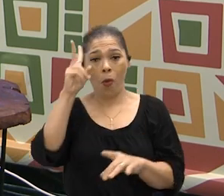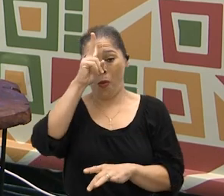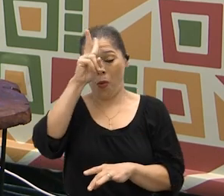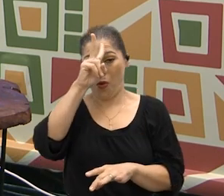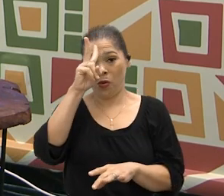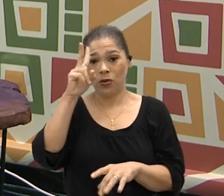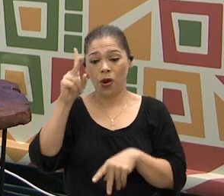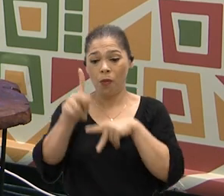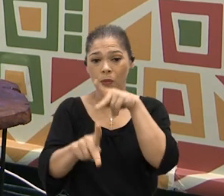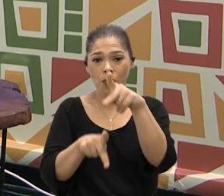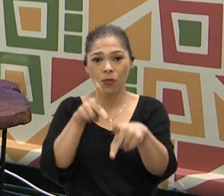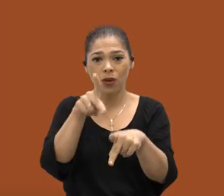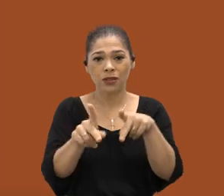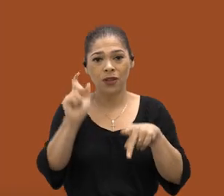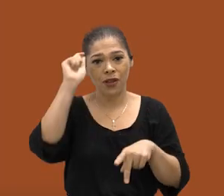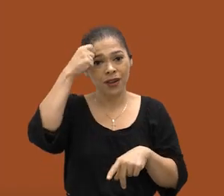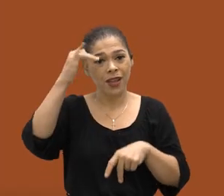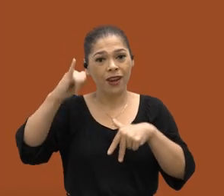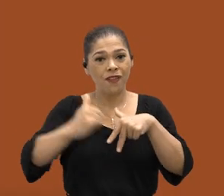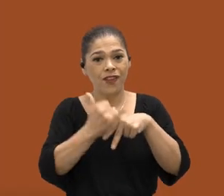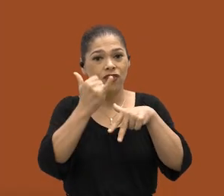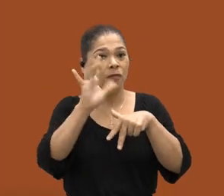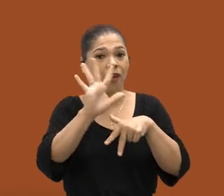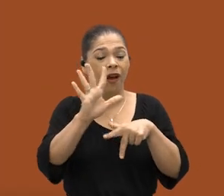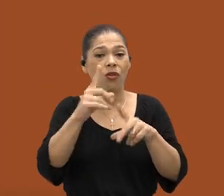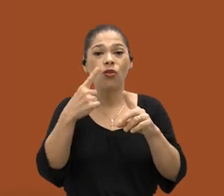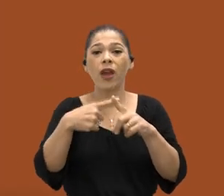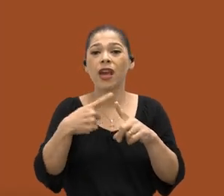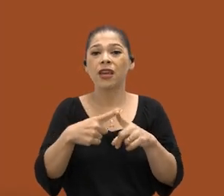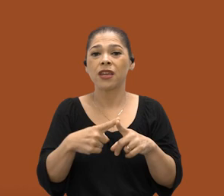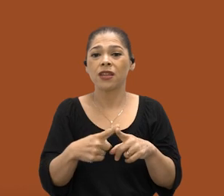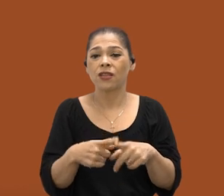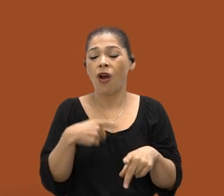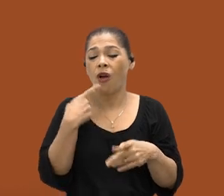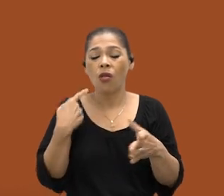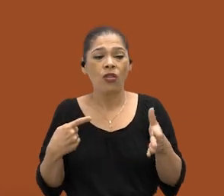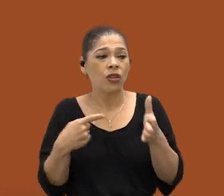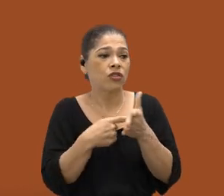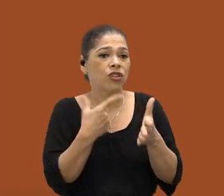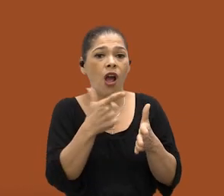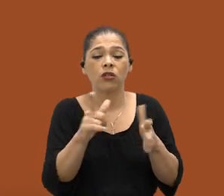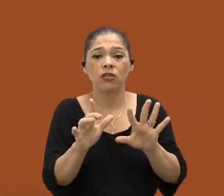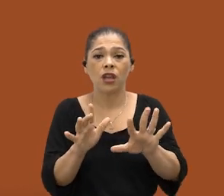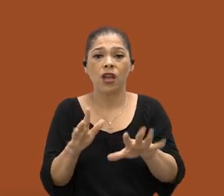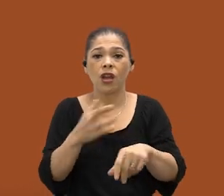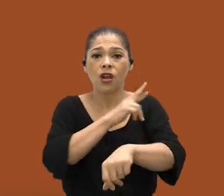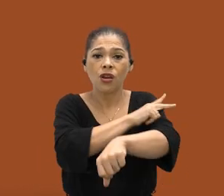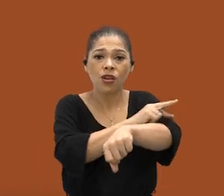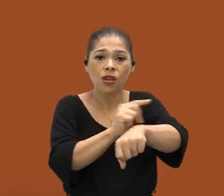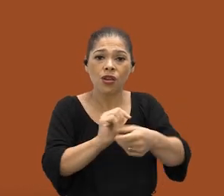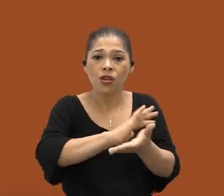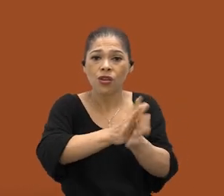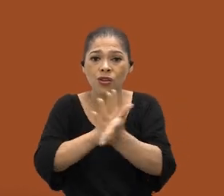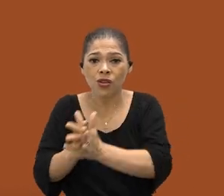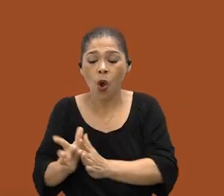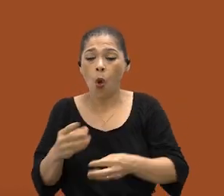a história da população negra vitimada não é que não noivamos denunciar o racismo e Como o racismo